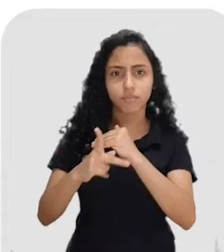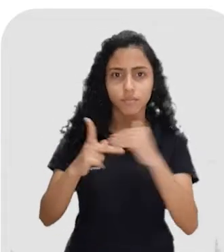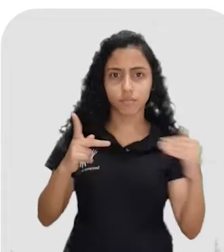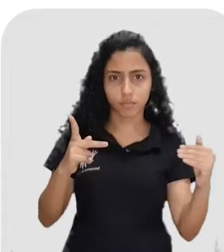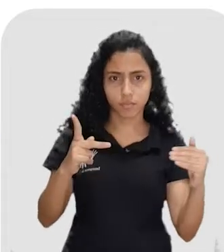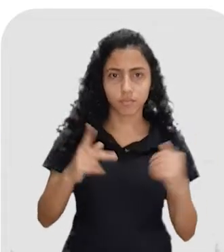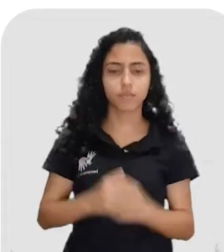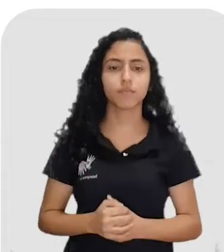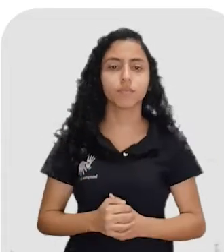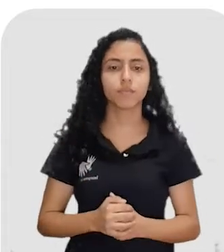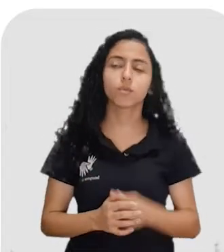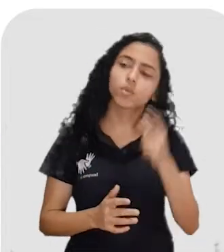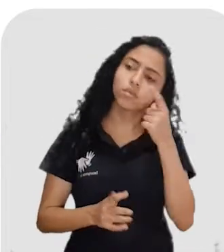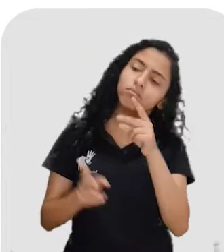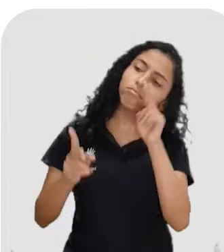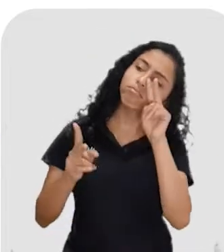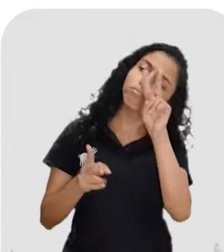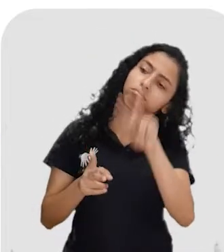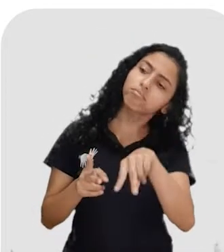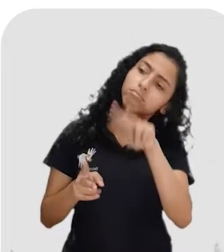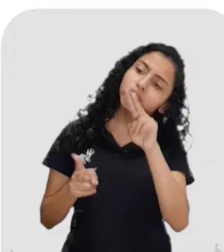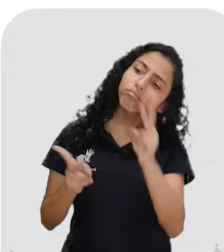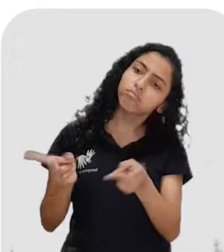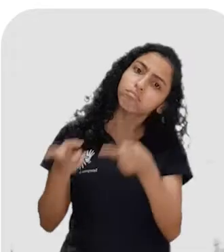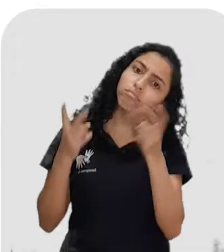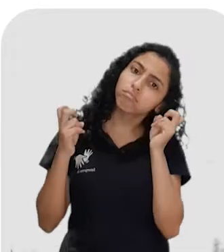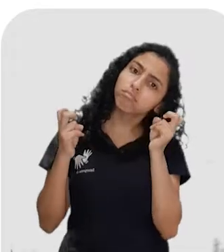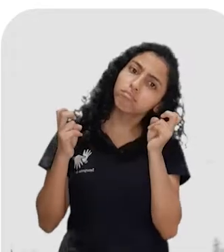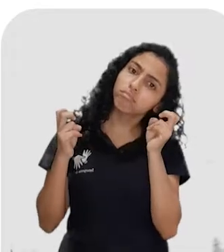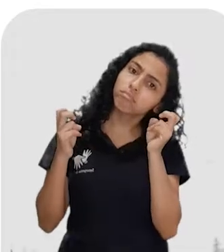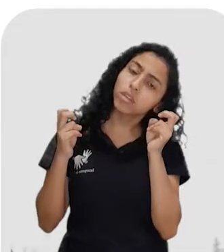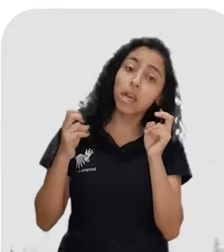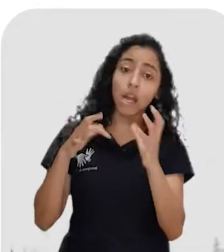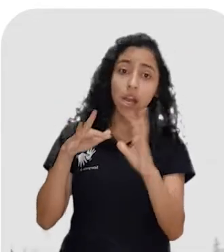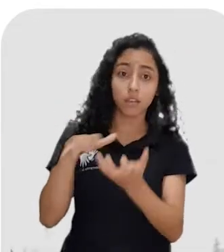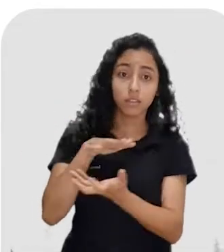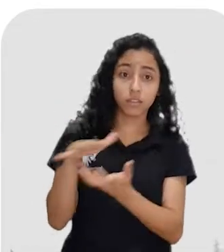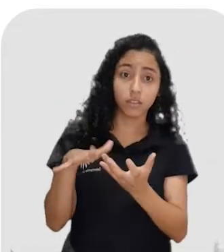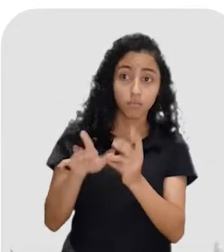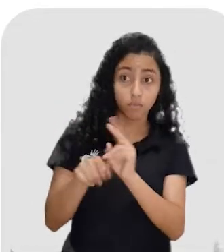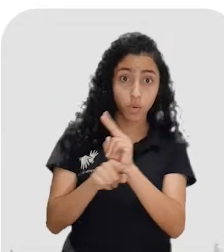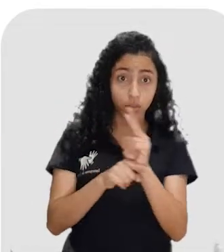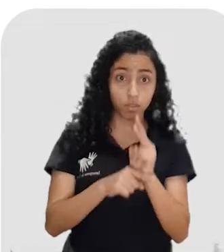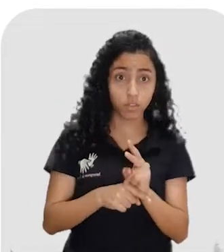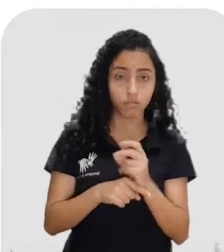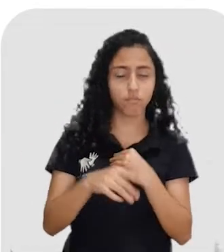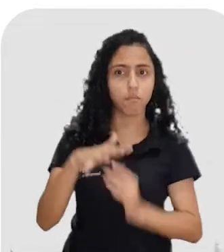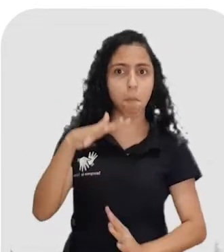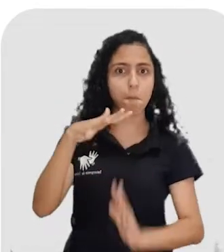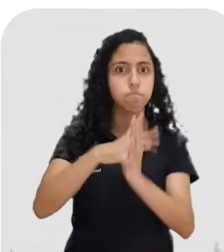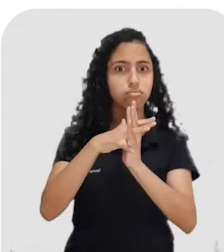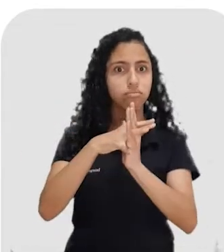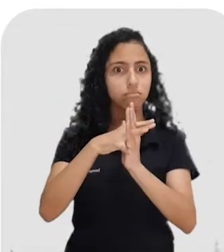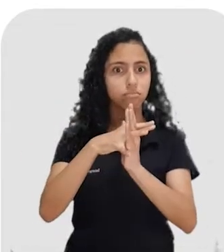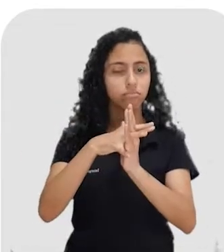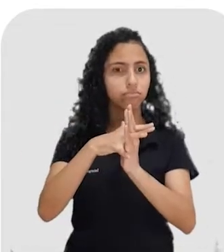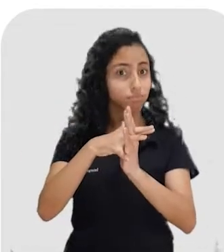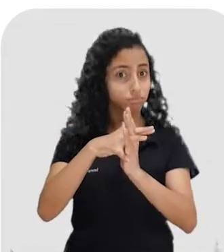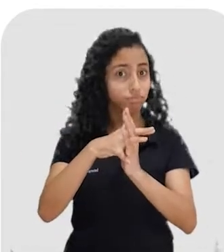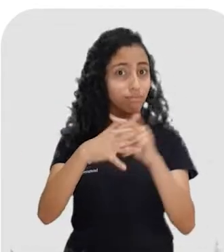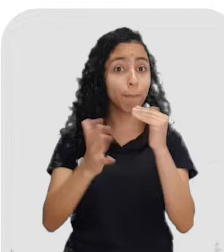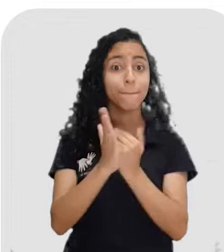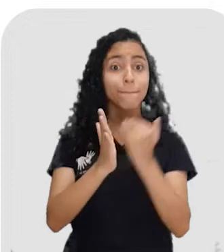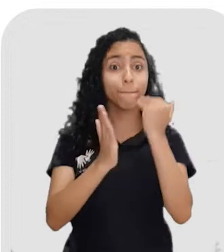riqueza de espécies, né, o número de espécies, né? Então, a gente consegue ver, olhando esse gráfico, que ecossistemas conservados são